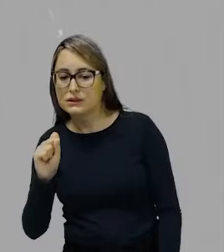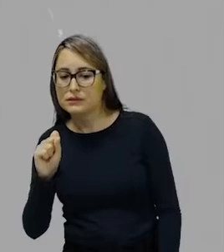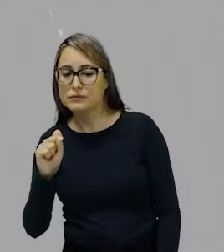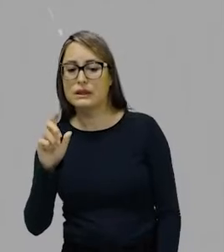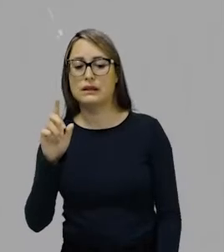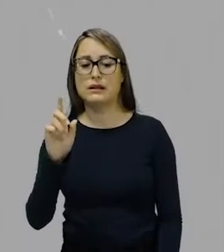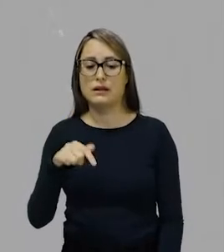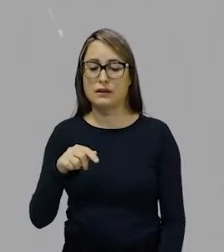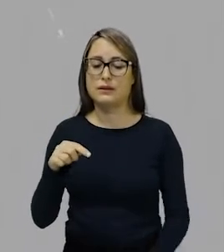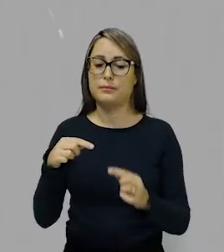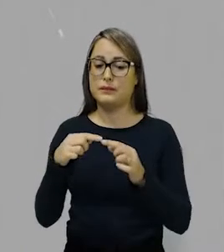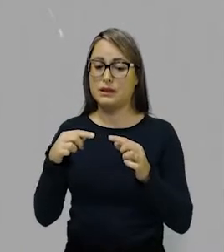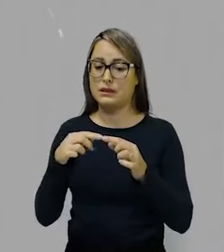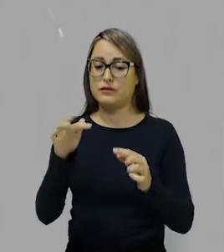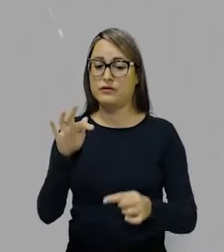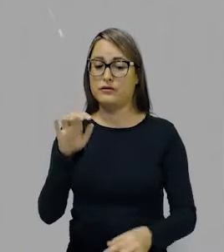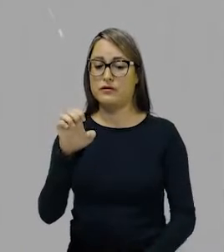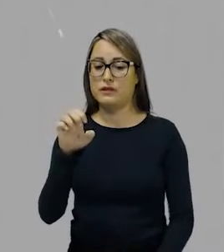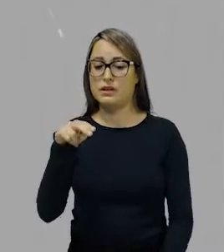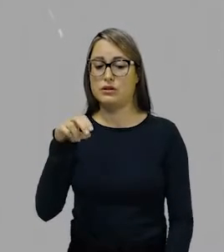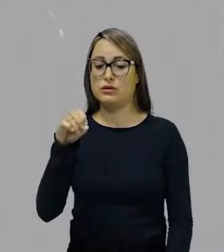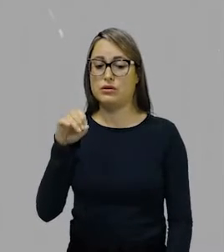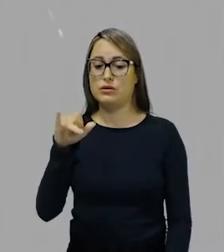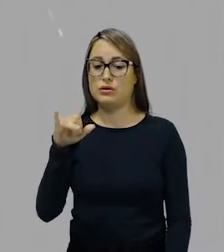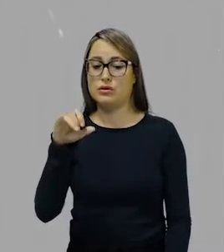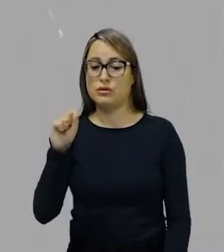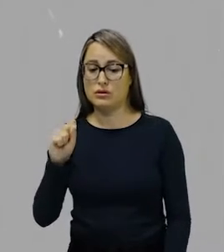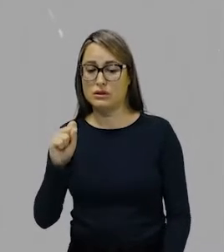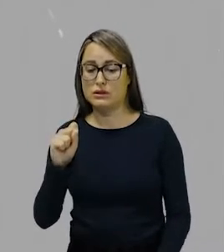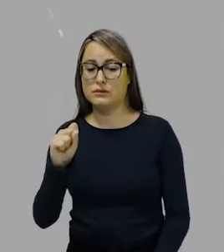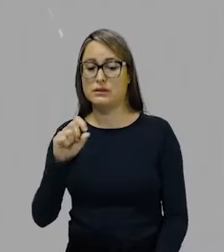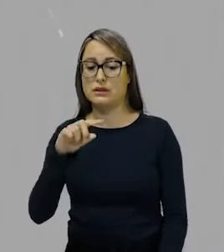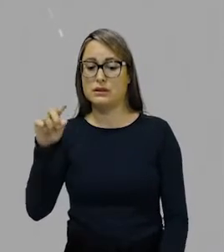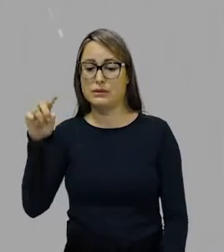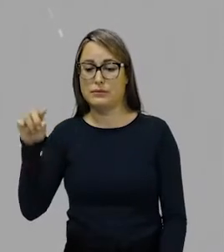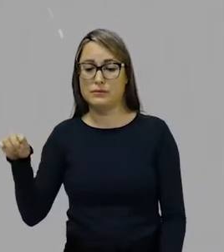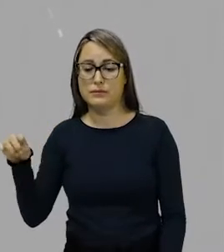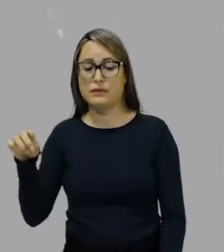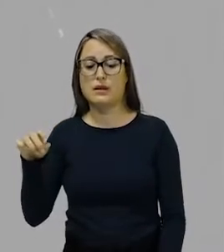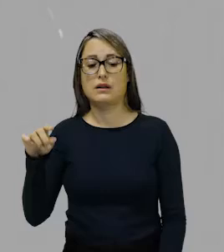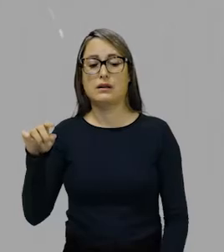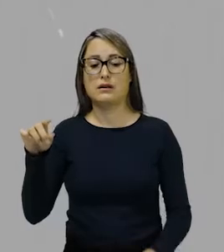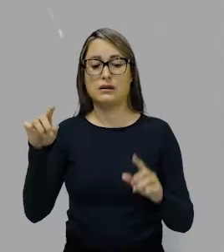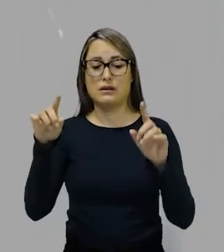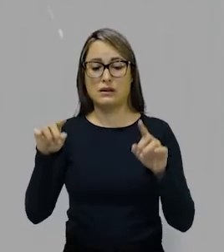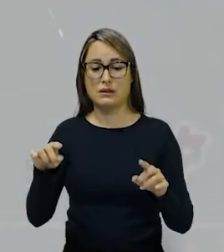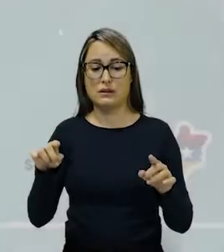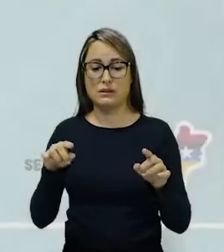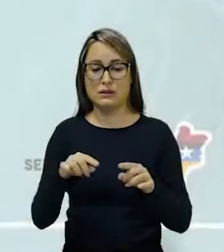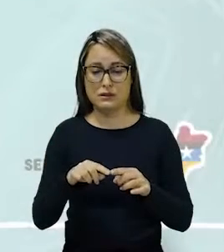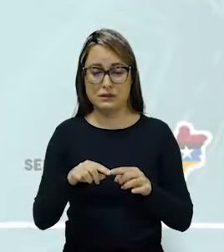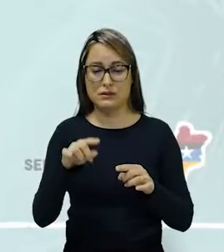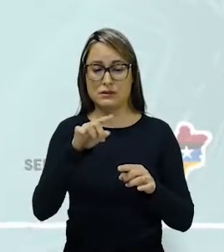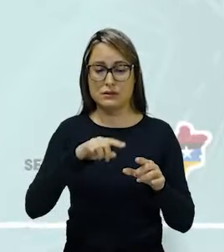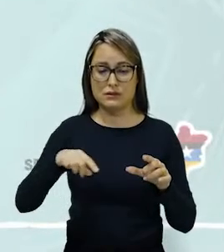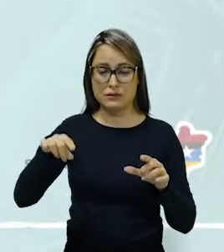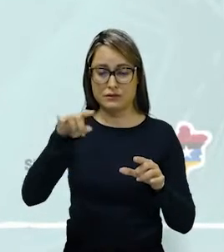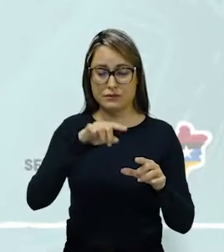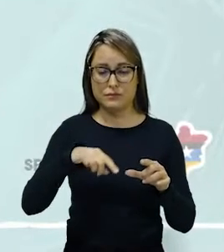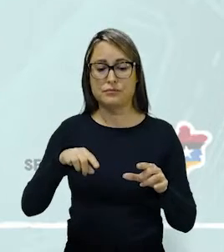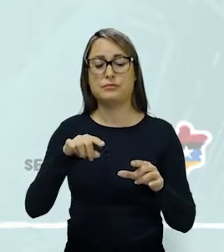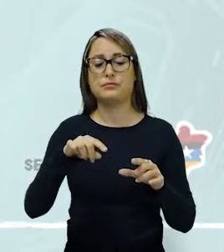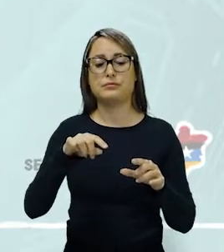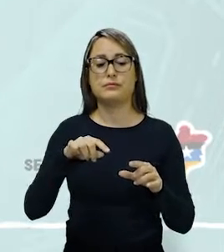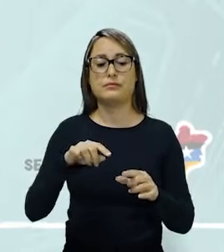fenóis que apresentam a ramificação metil, CH3. Então, um isômero de posição